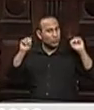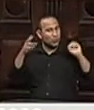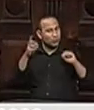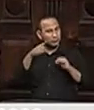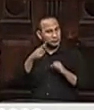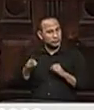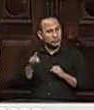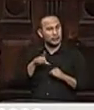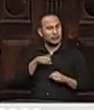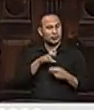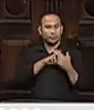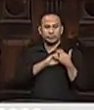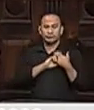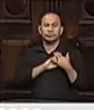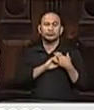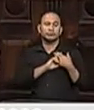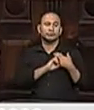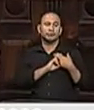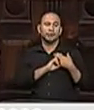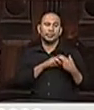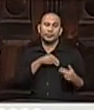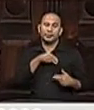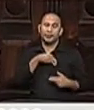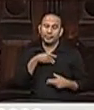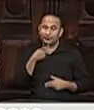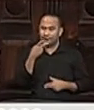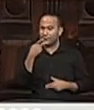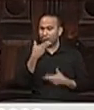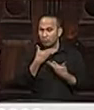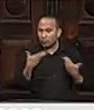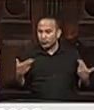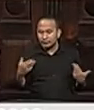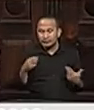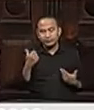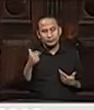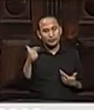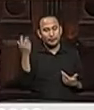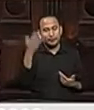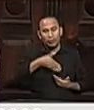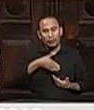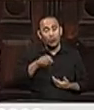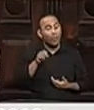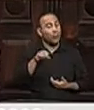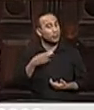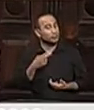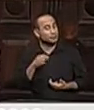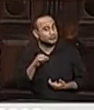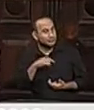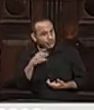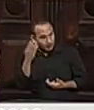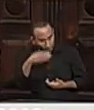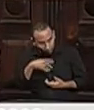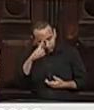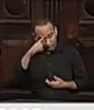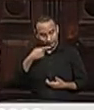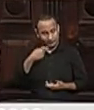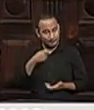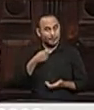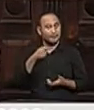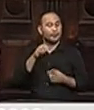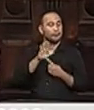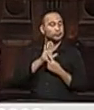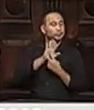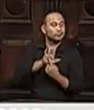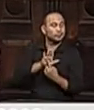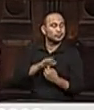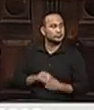por irresponsabilidade um ministro que coloca as coisas sem ter provas, ou se tem provas que o obrigue a apresentá-las.